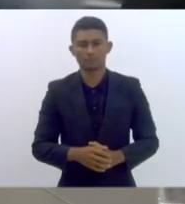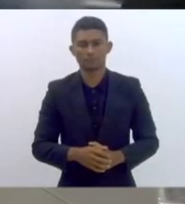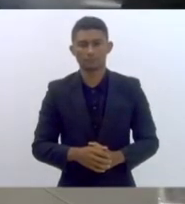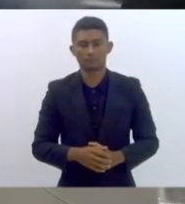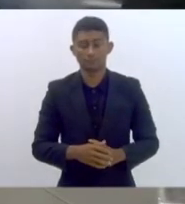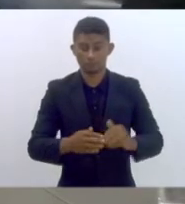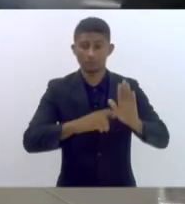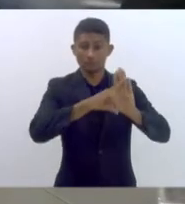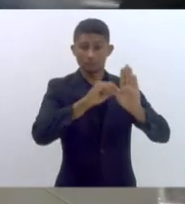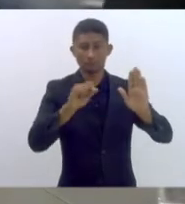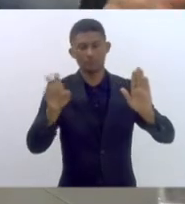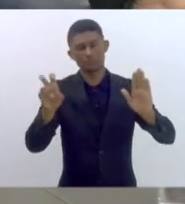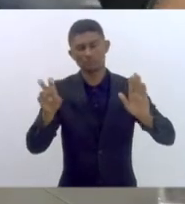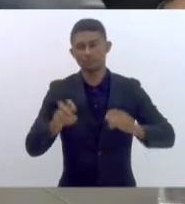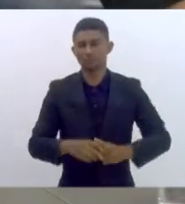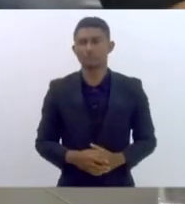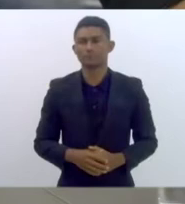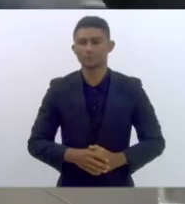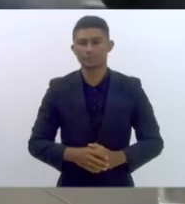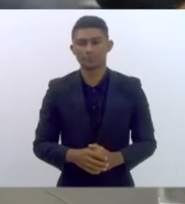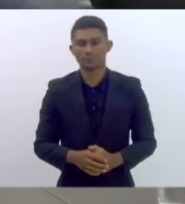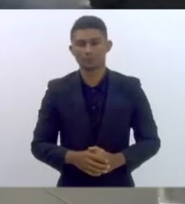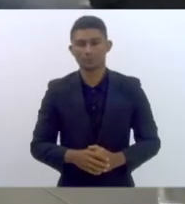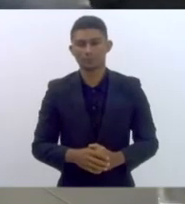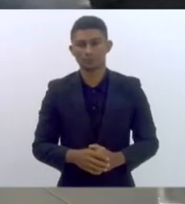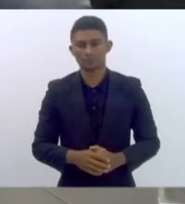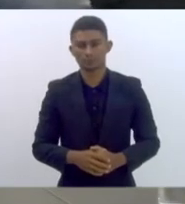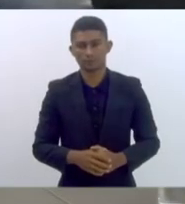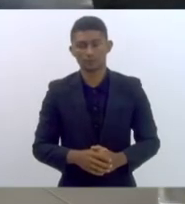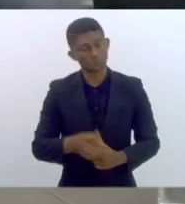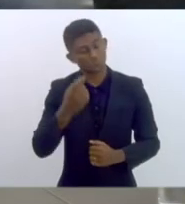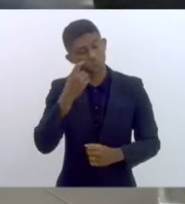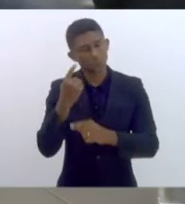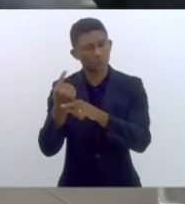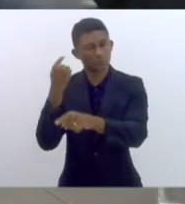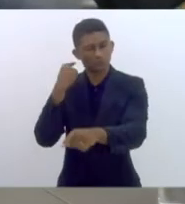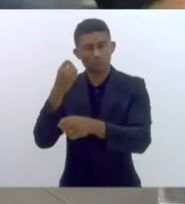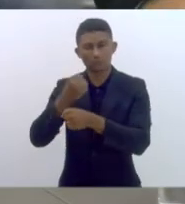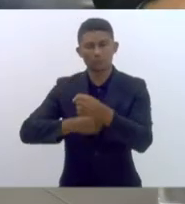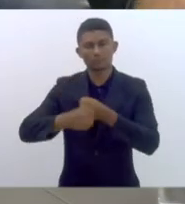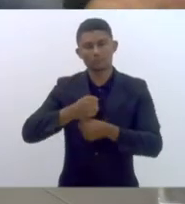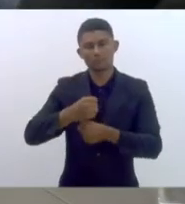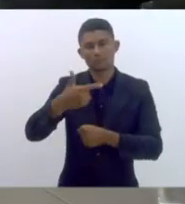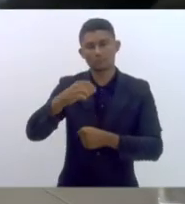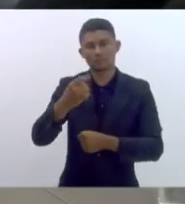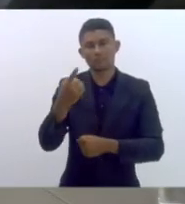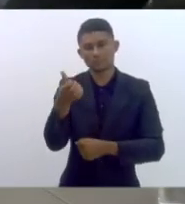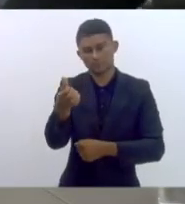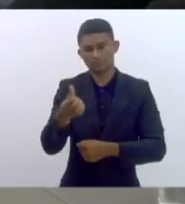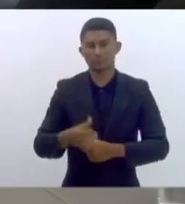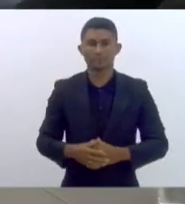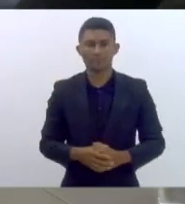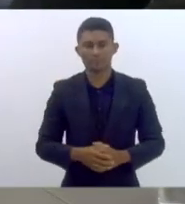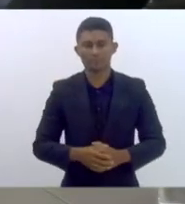O artigo 5º, então, vamos bem retroagir lá em 2016. Quando